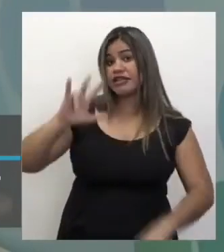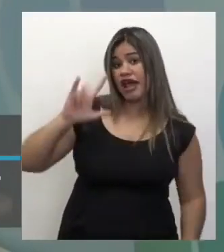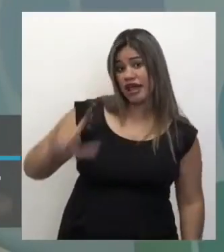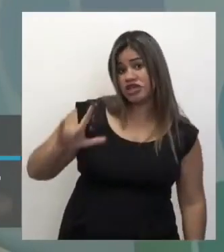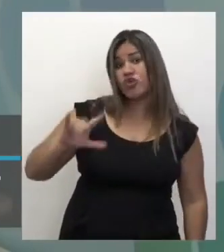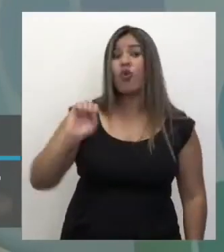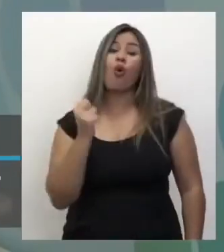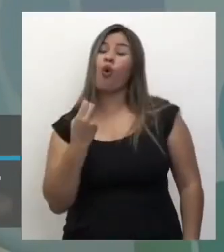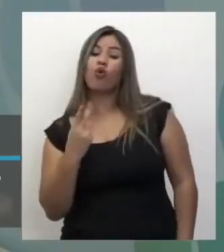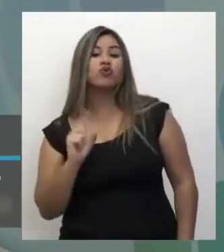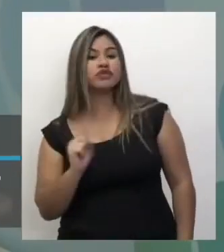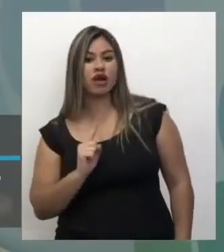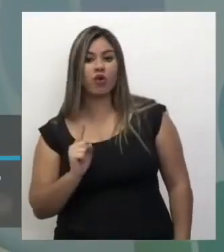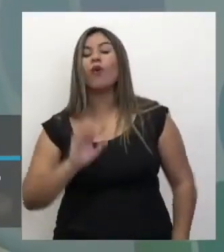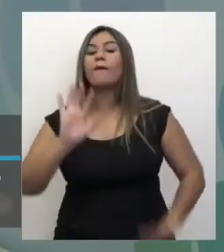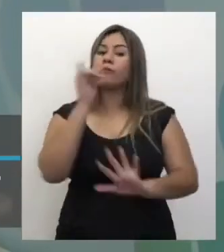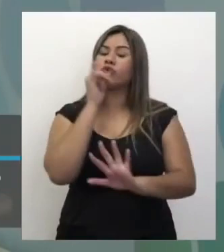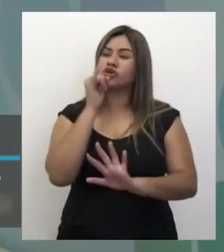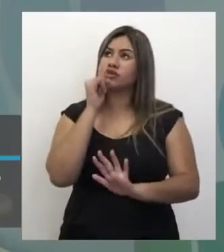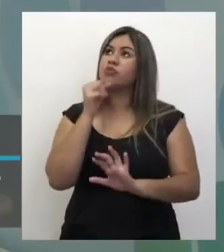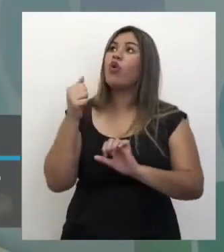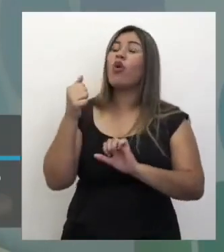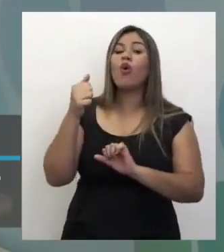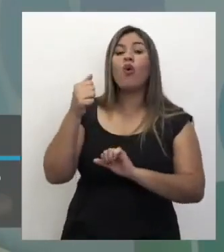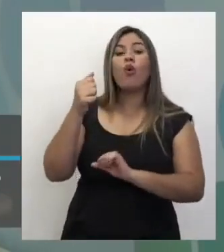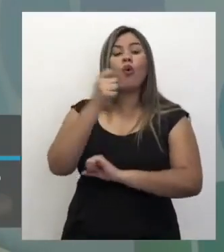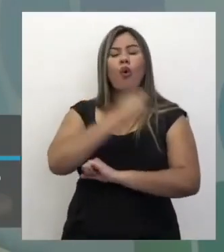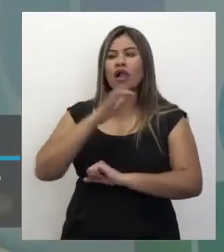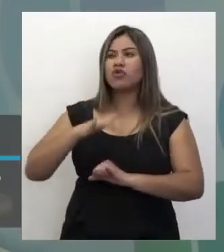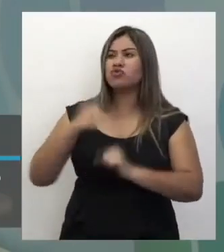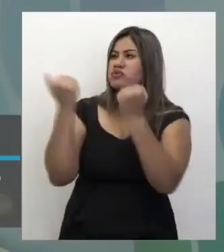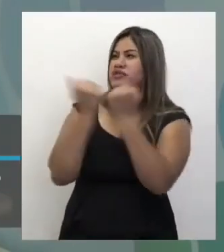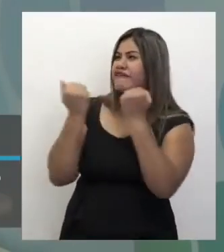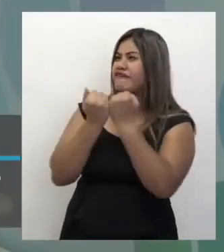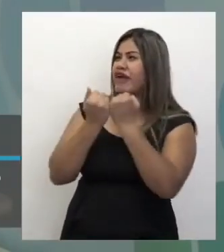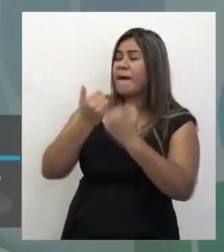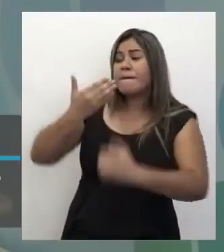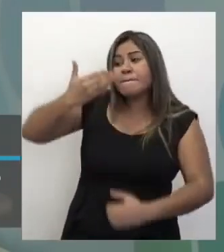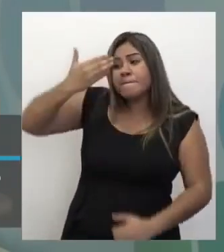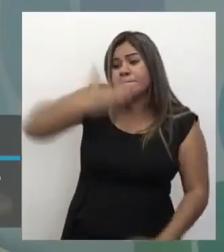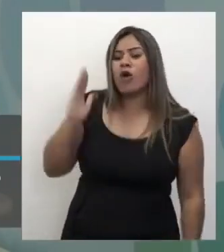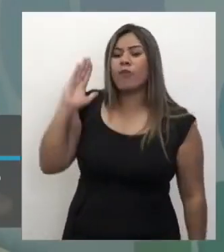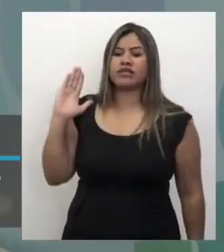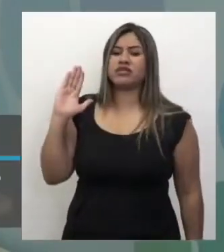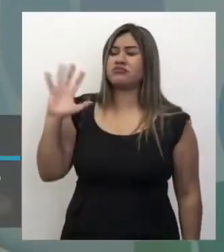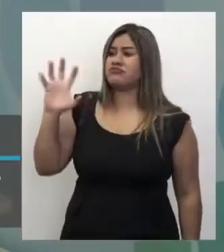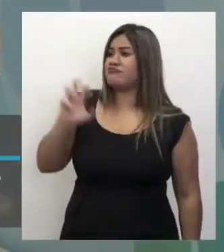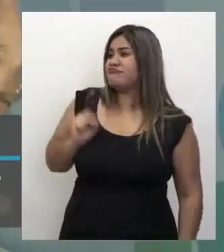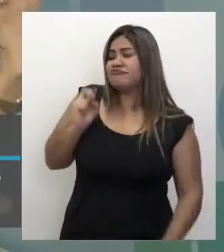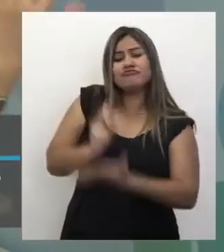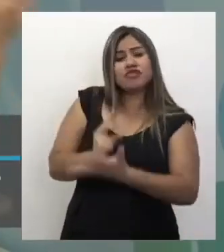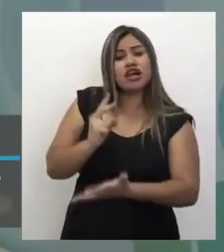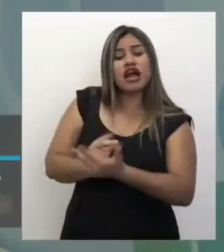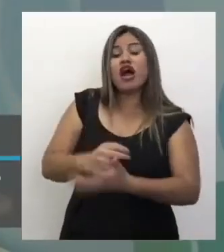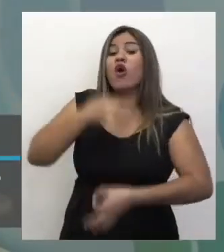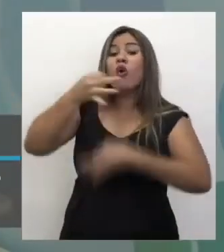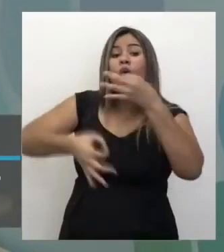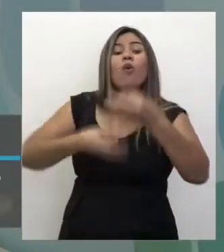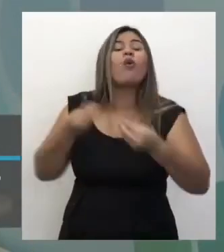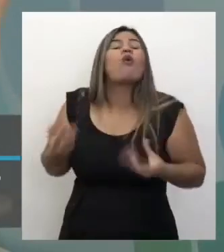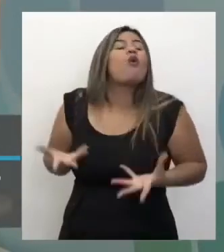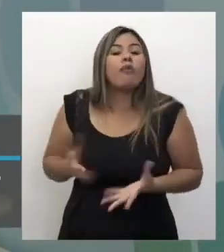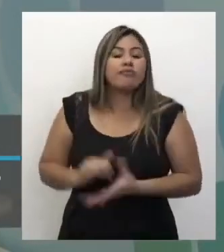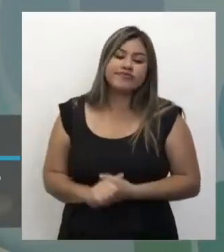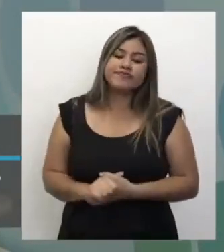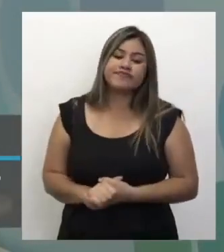que ela traiu e falar que a jura de amor não pode ser quebrada, eu quero ver como que ele vai argumentar aí em não